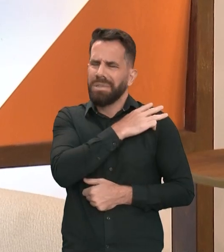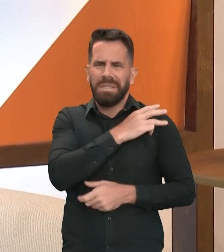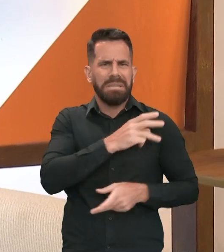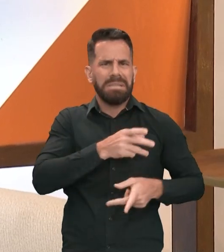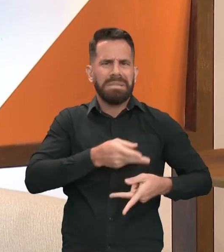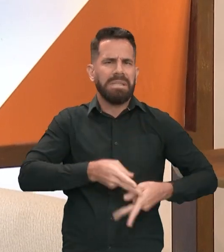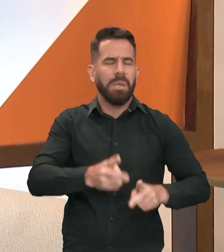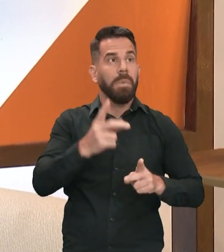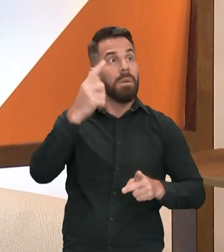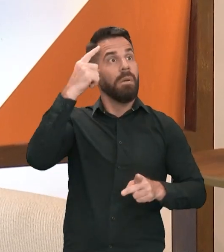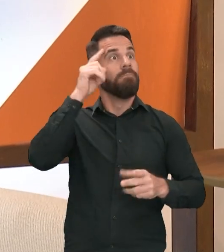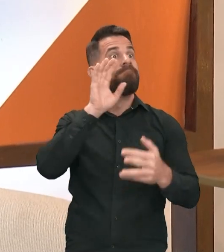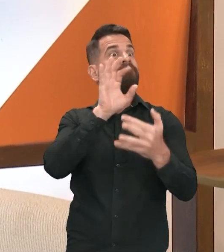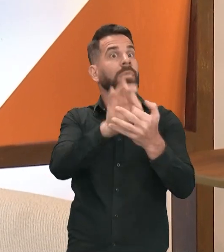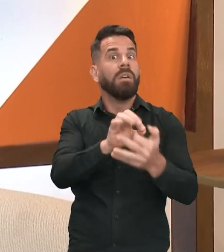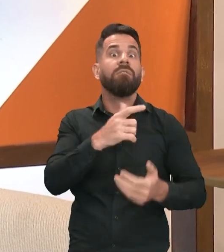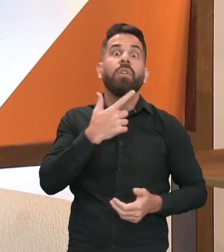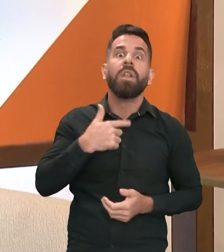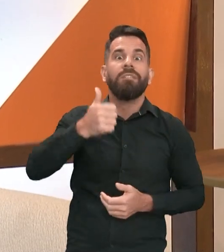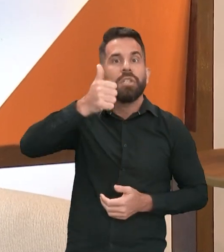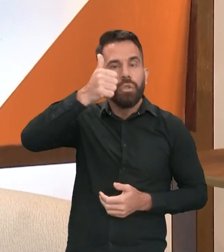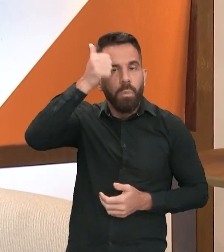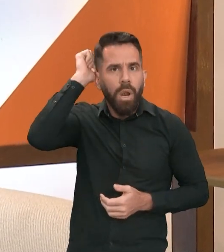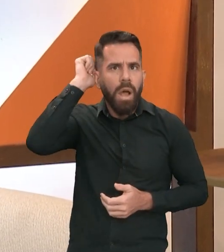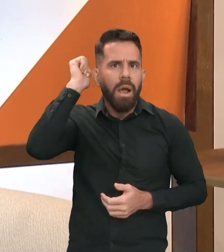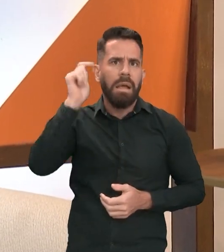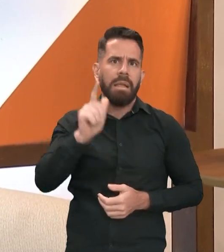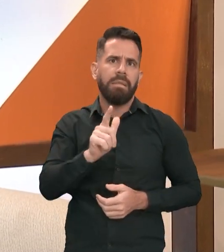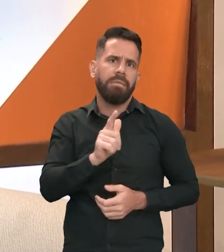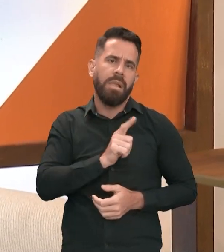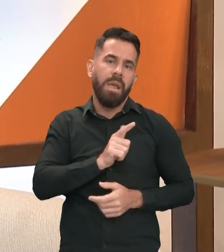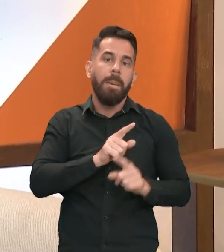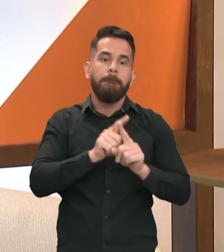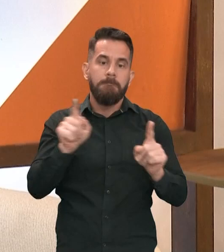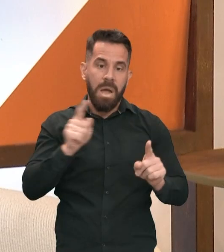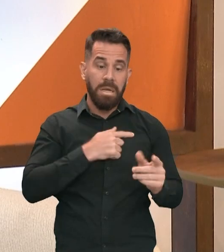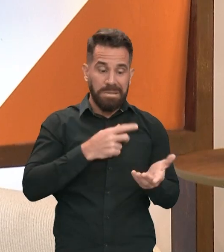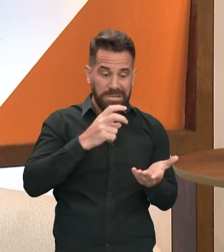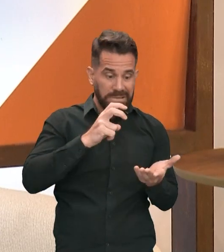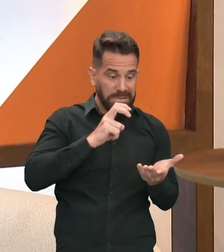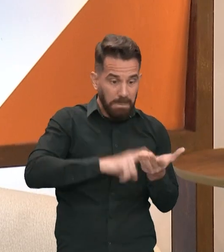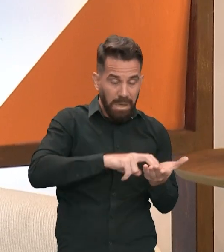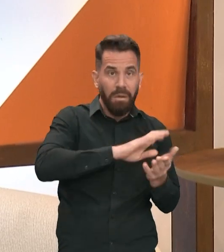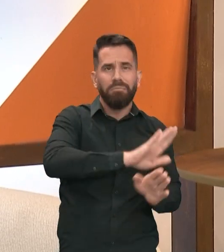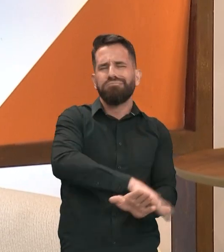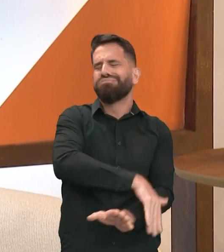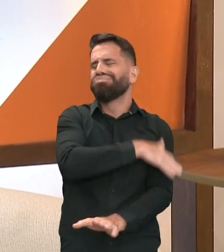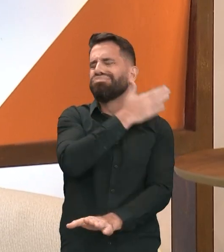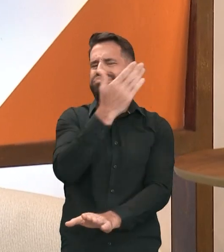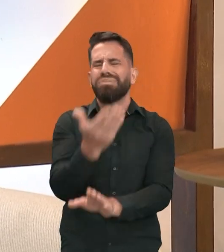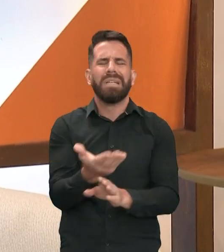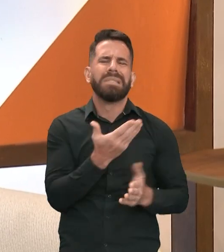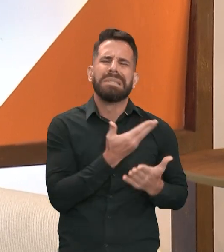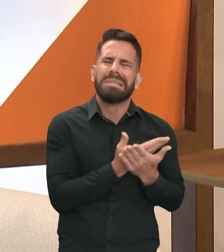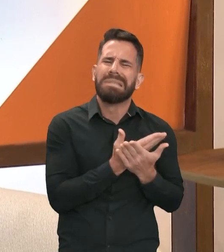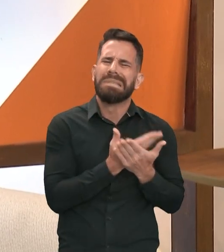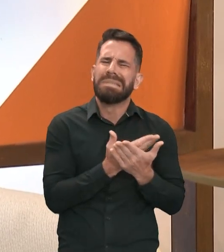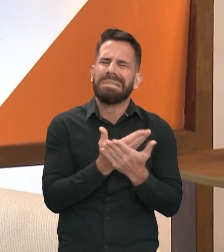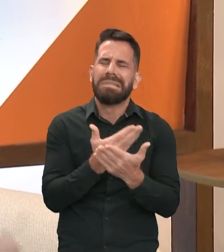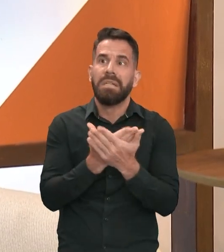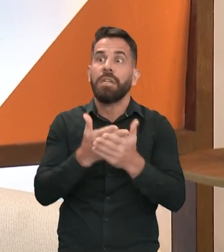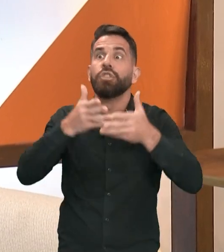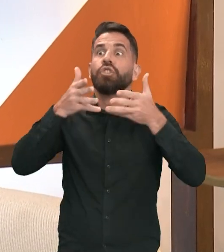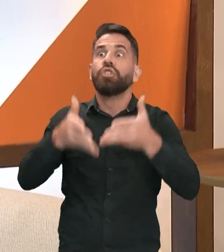de vestibular, Enem. E só que eu estudava em tempo integral, então eu estudava das 7 até as 5 da tarde. Eu chegava em casa, eu não queria estudar mais, já